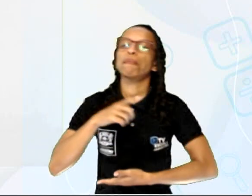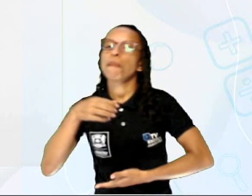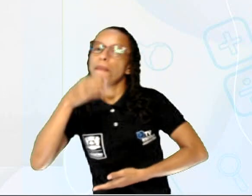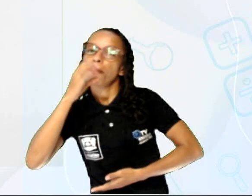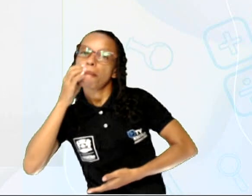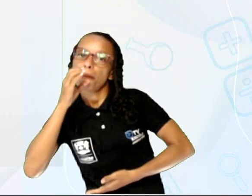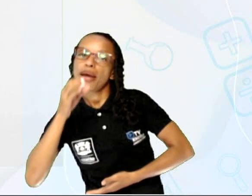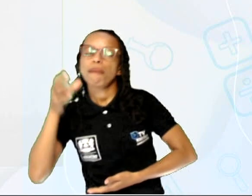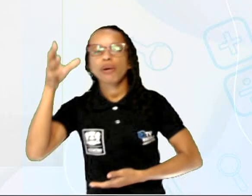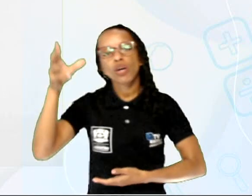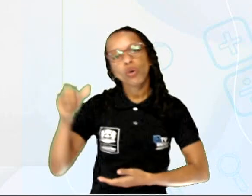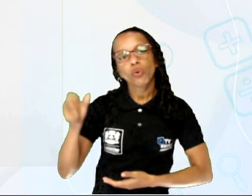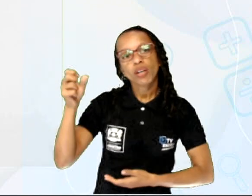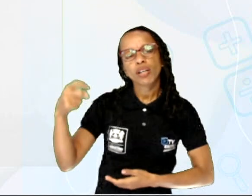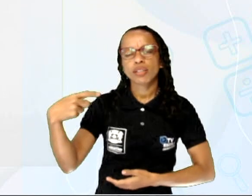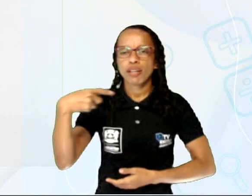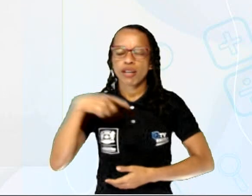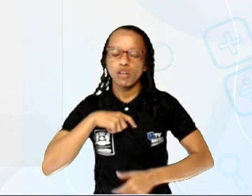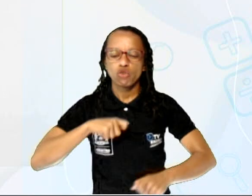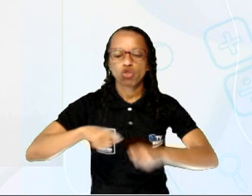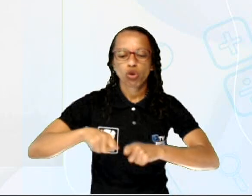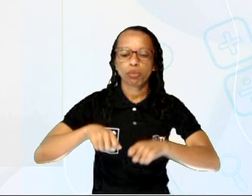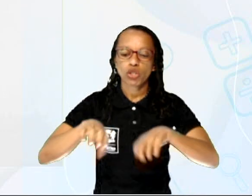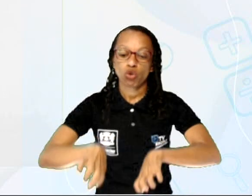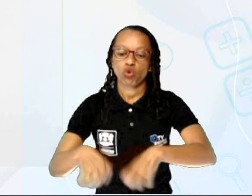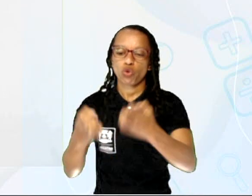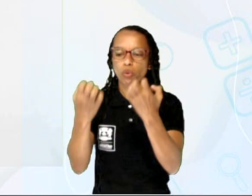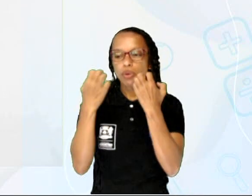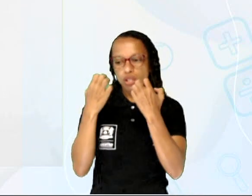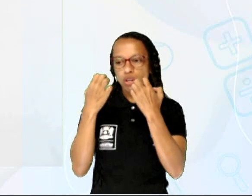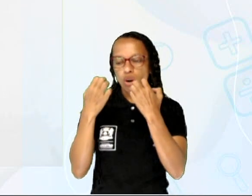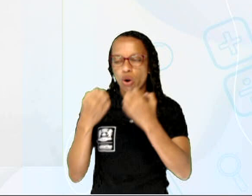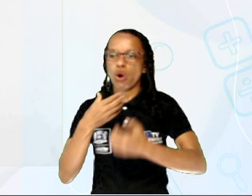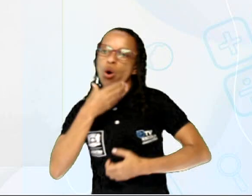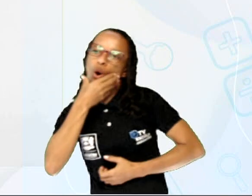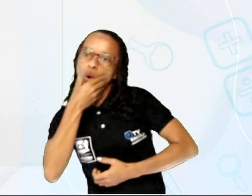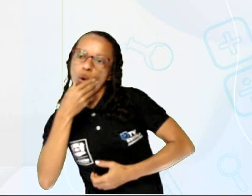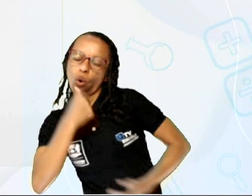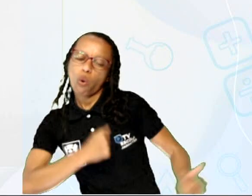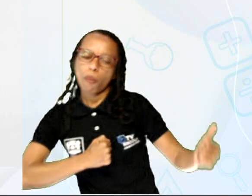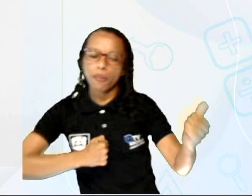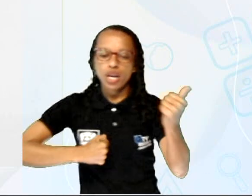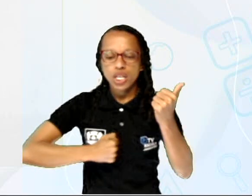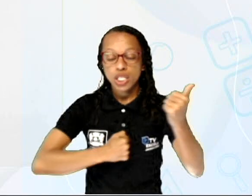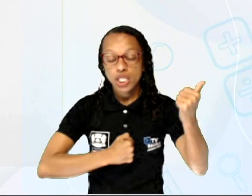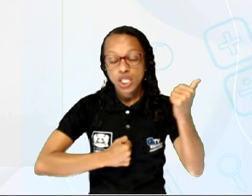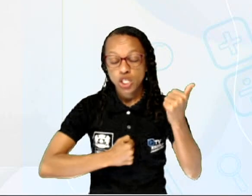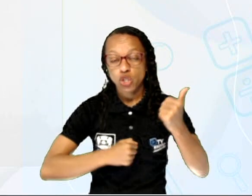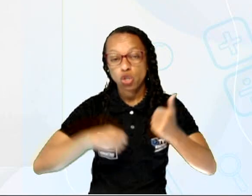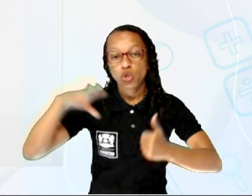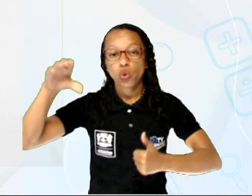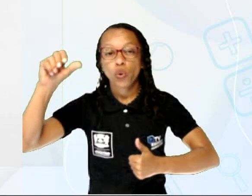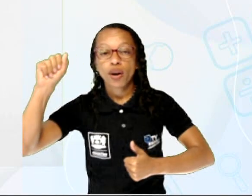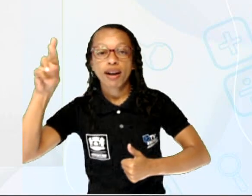dominó. O cara dançou o cará. A sábia, sabiá, sabia